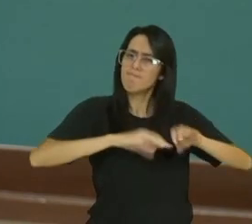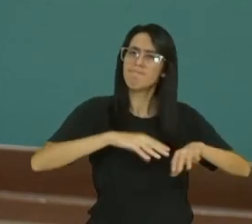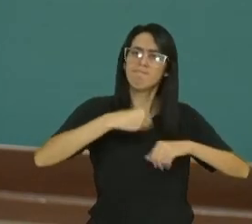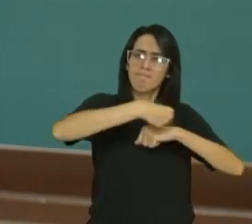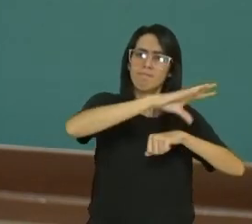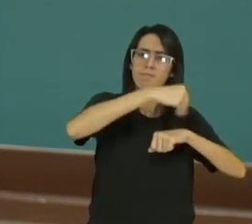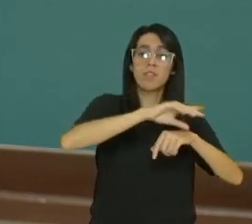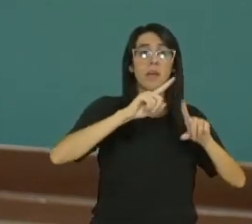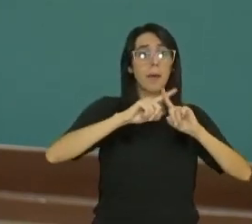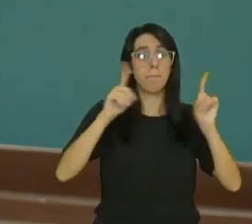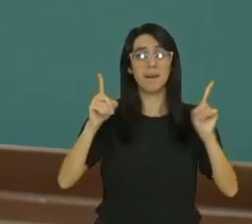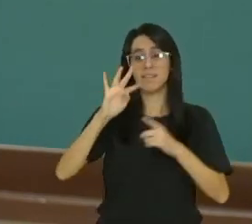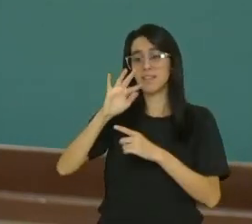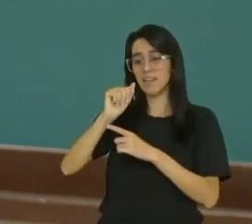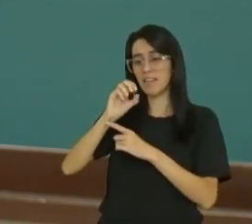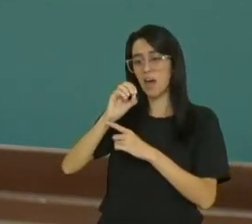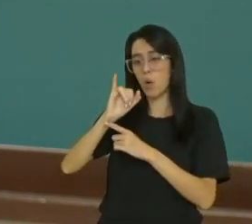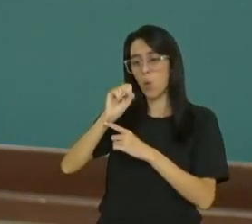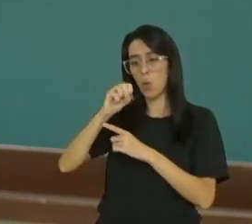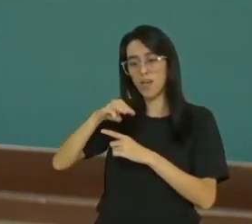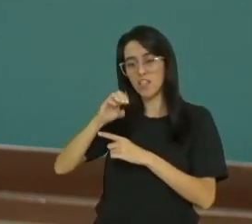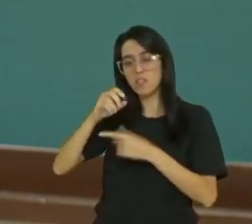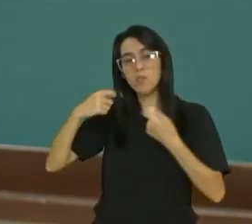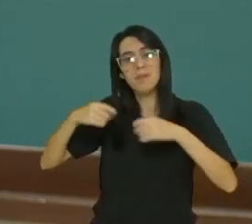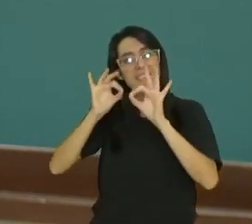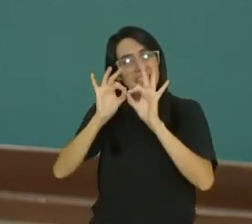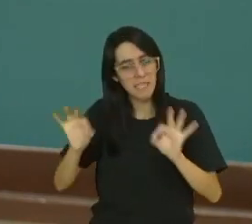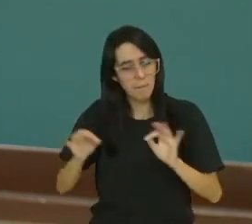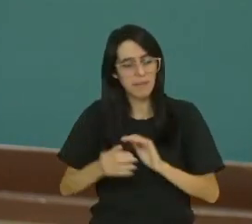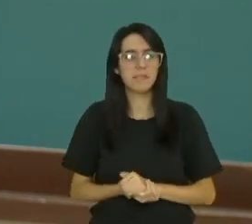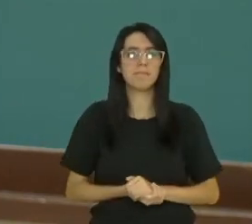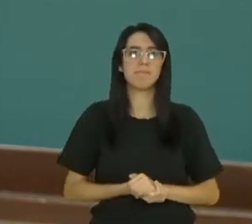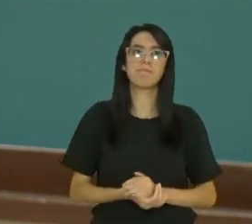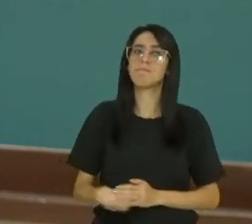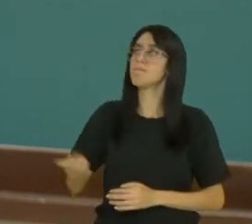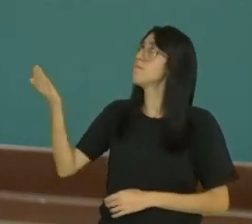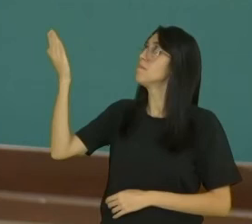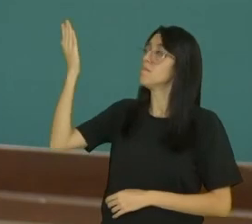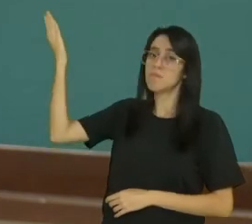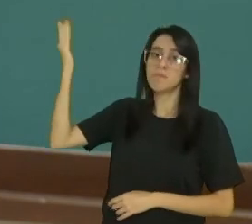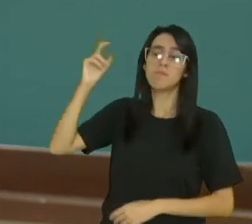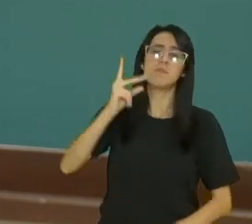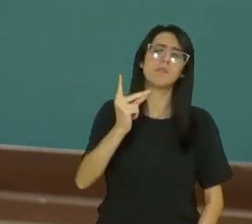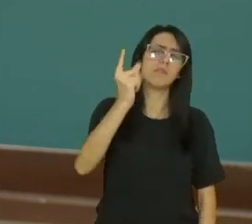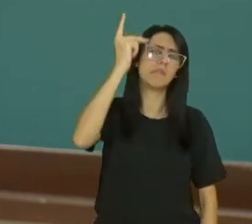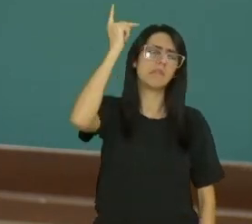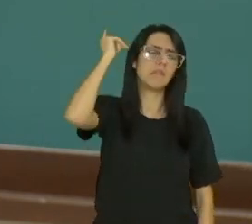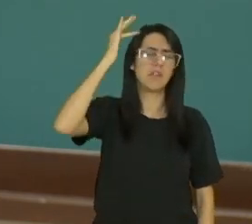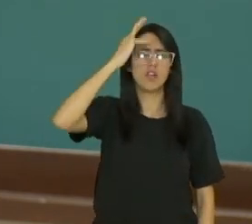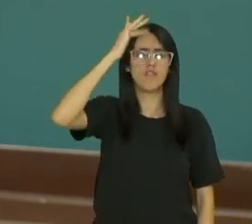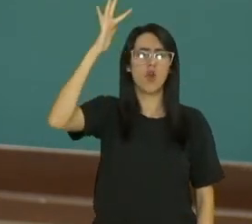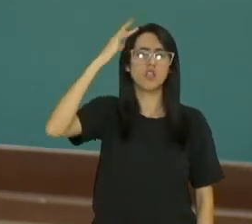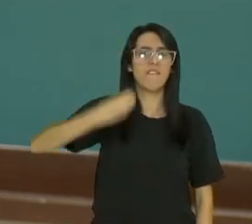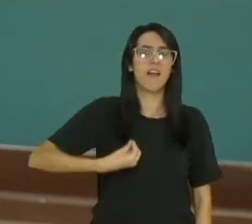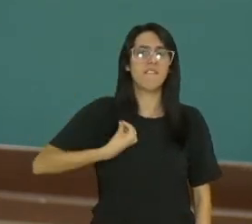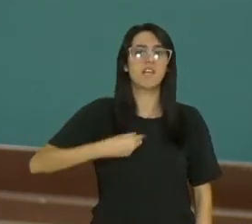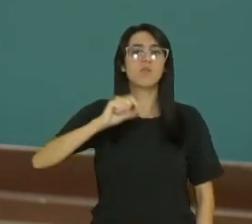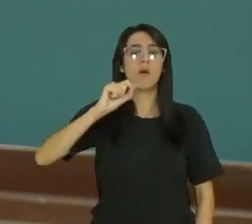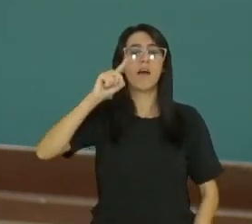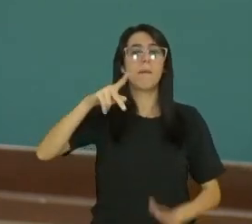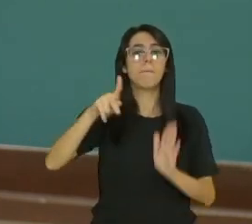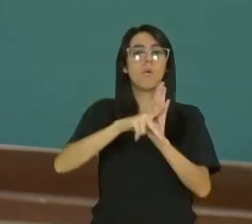taoísmo deveriam ser simples. O shintoísmo é uma antiga religiosidade ou filosofia de vida ligada ao espírito